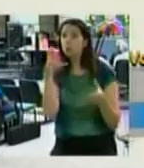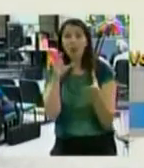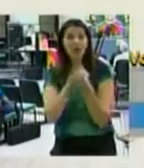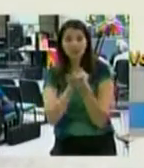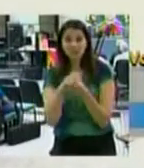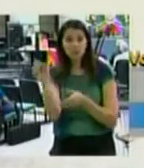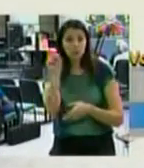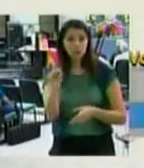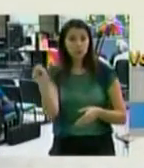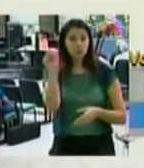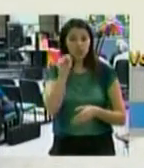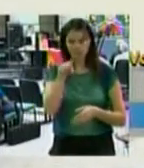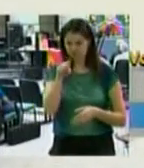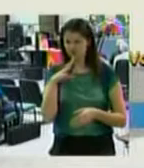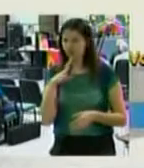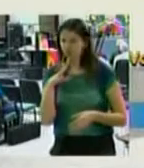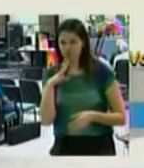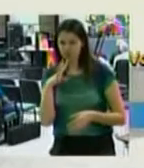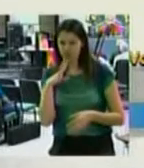Já ouviram esta parábola?